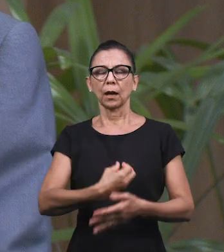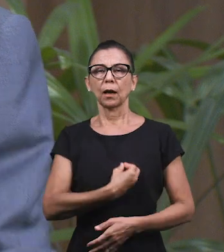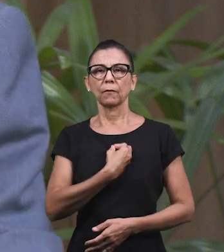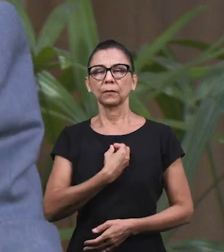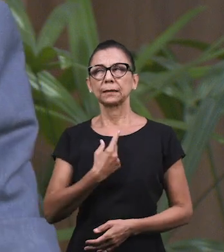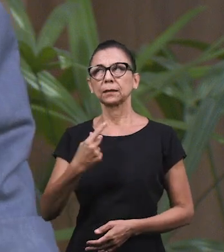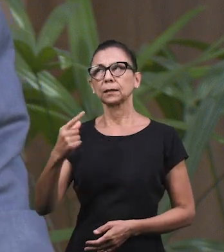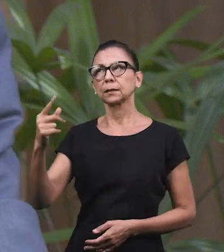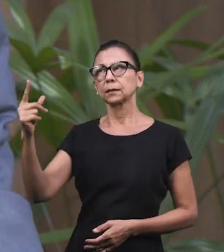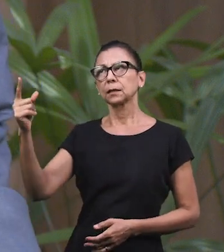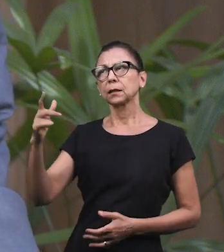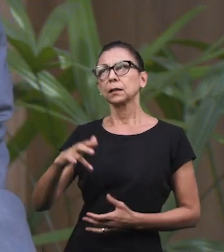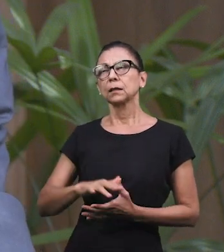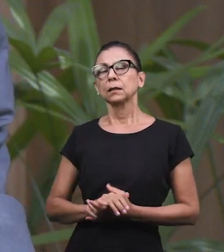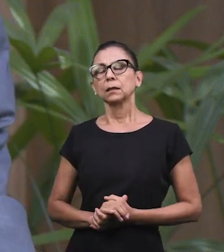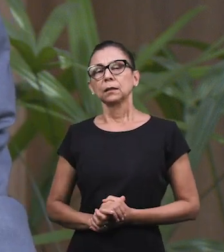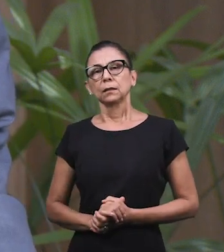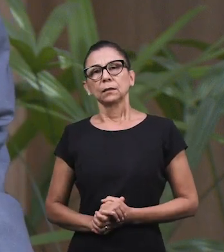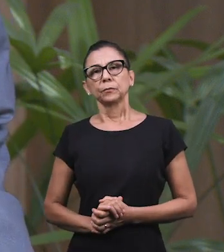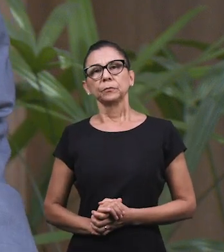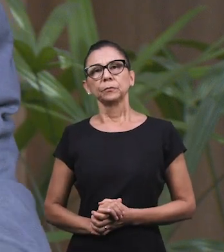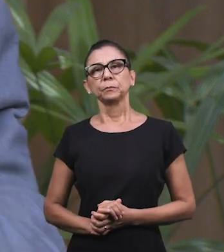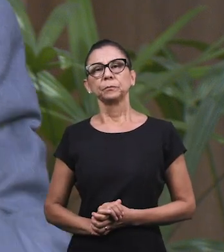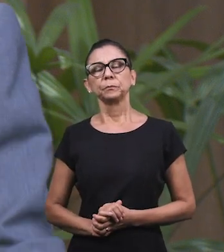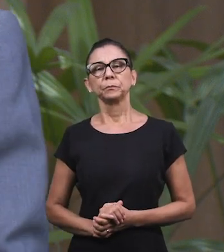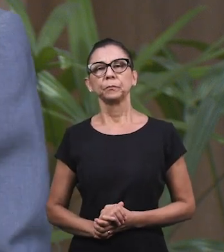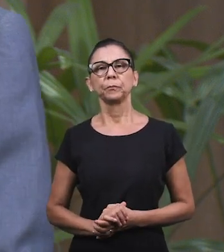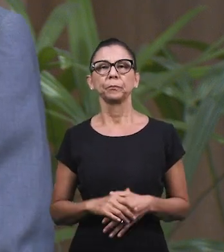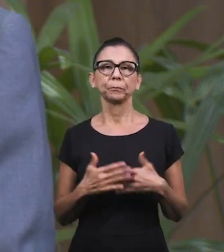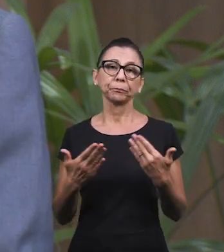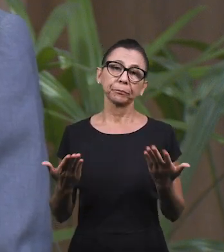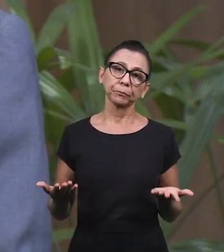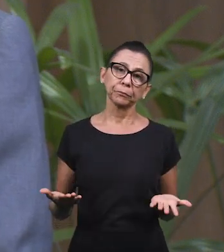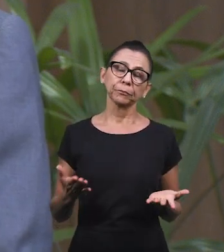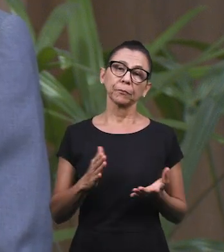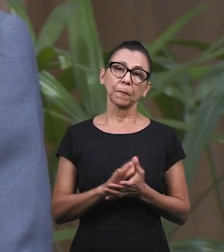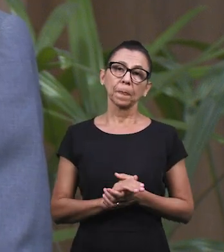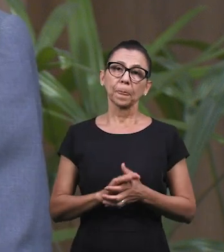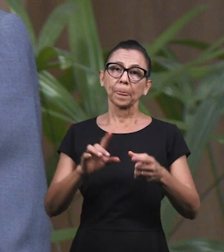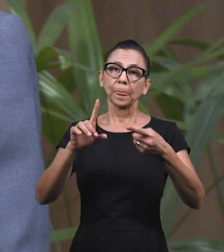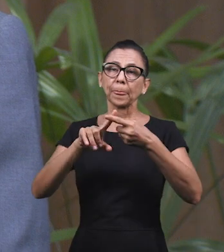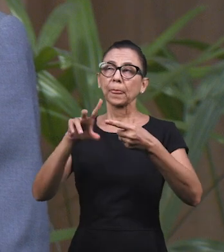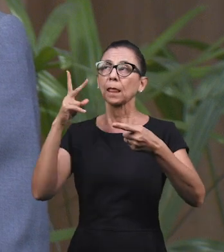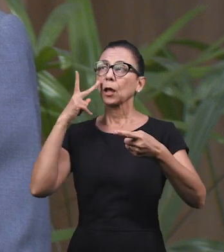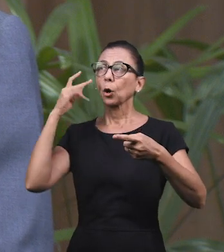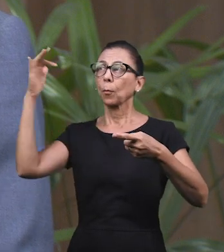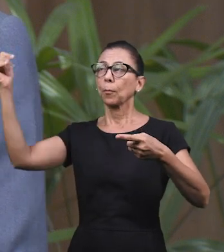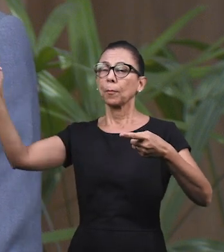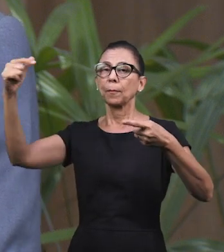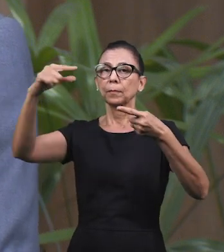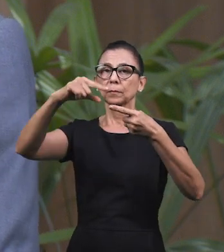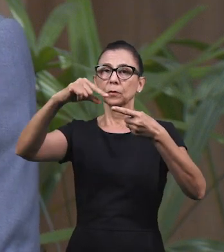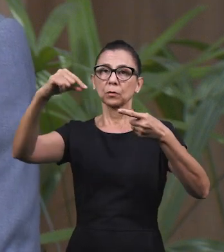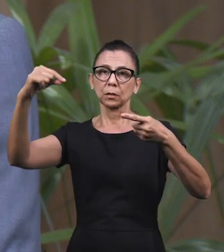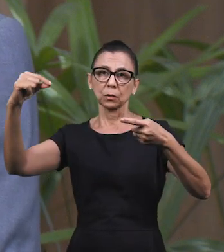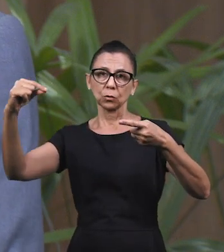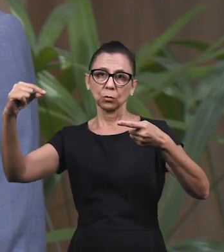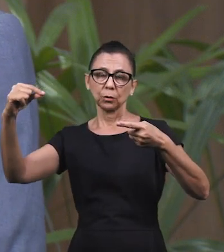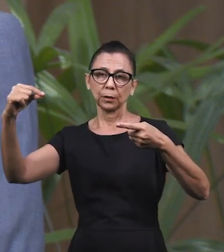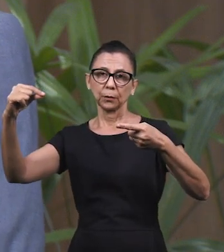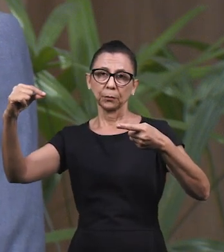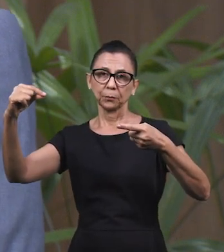nós. Então, o Espírito Santo é o quê? É a bênção do céu. Então, e o Pai que nos chamou para esse